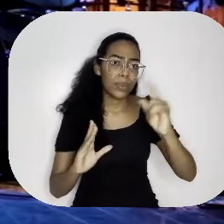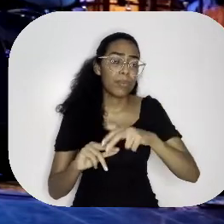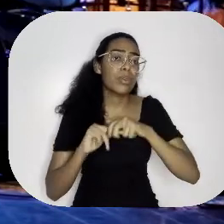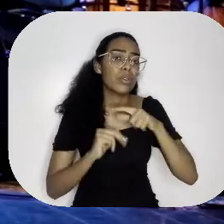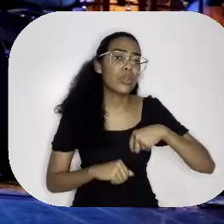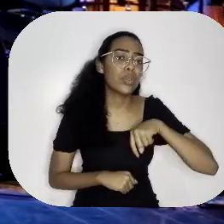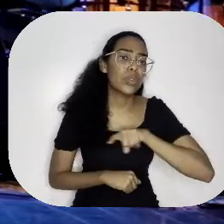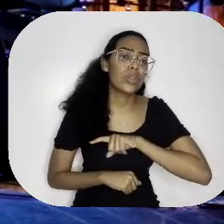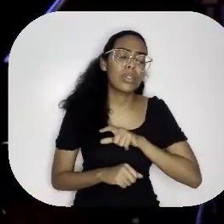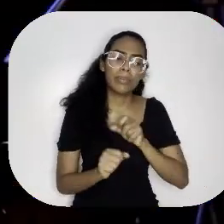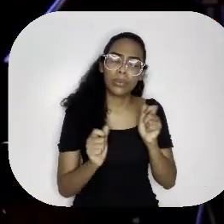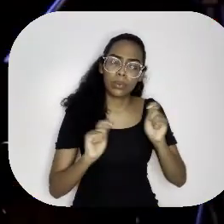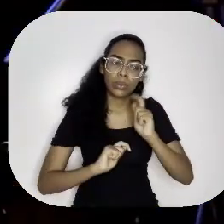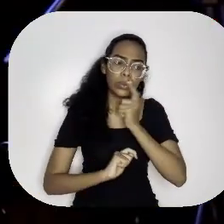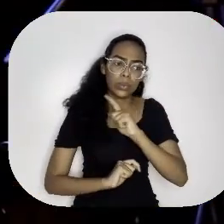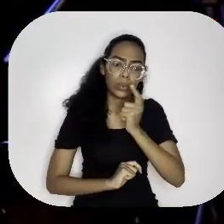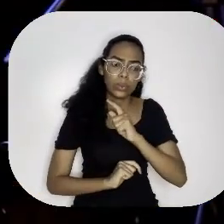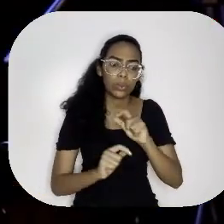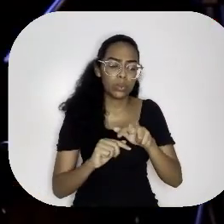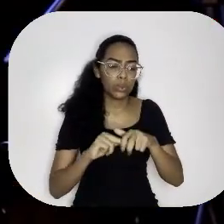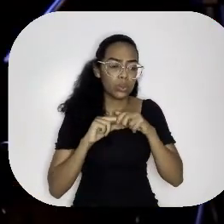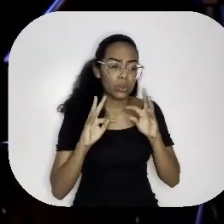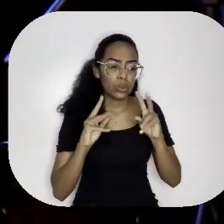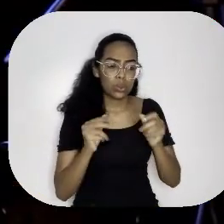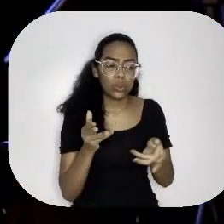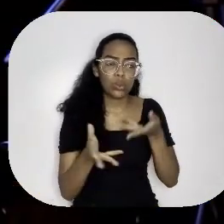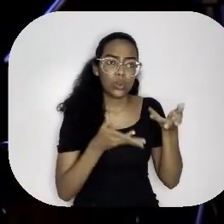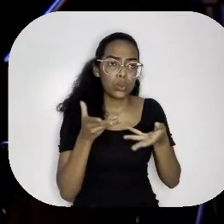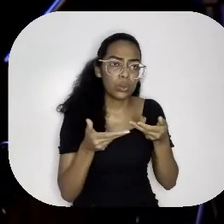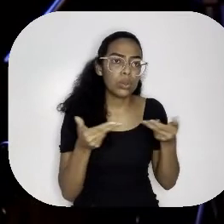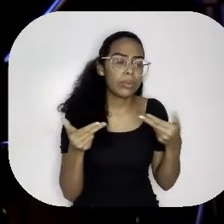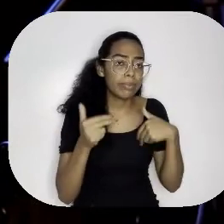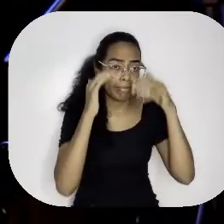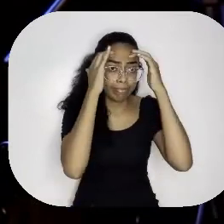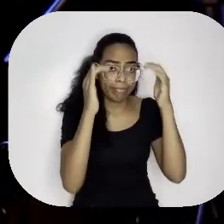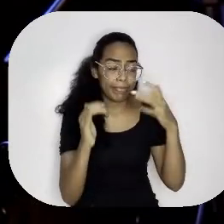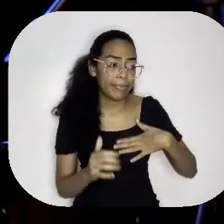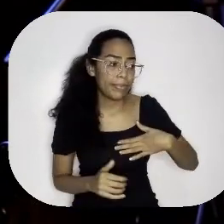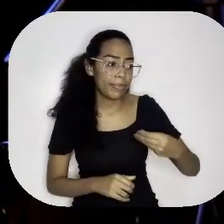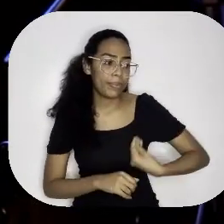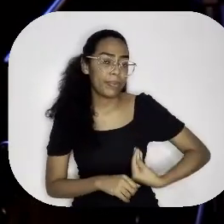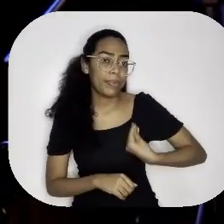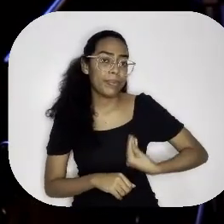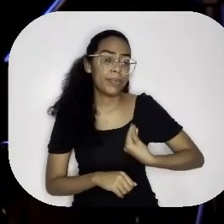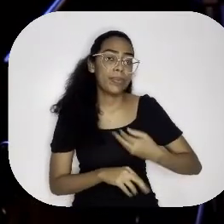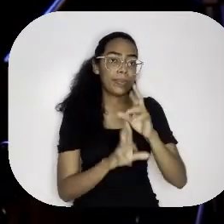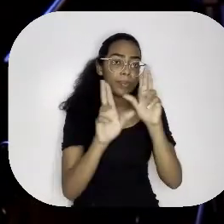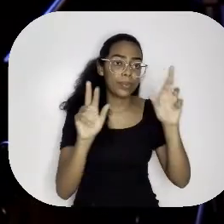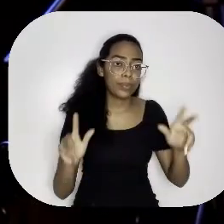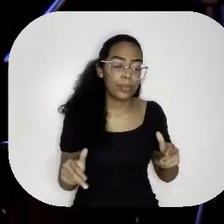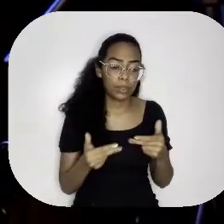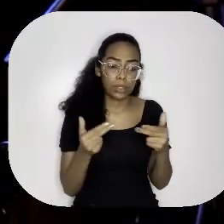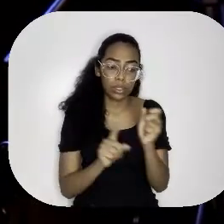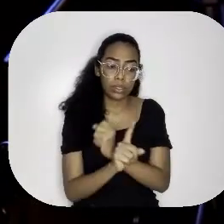seguir em frente, realizando juntos, com cuidado, usando todo cuidado, né, respeitando a vida, é isso. Respeitando a vida, respeitando a diferença, a qualidade,